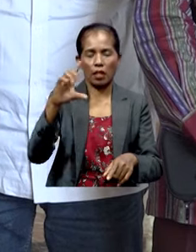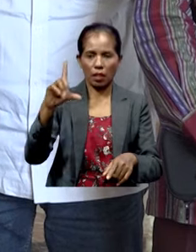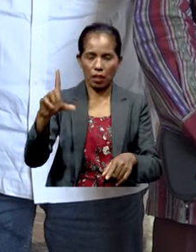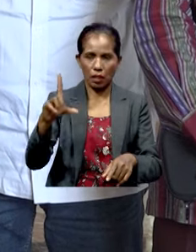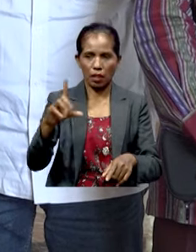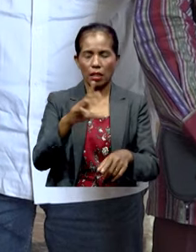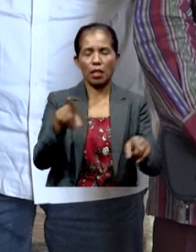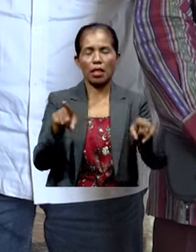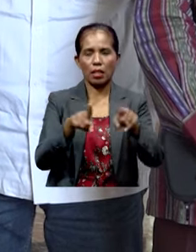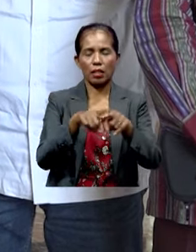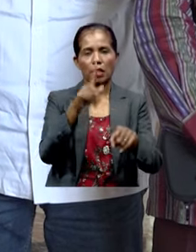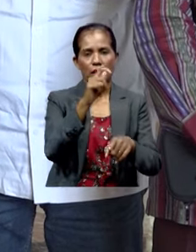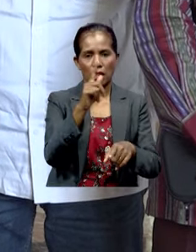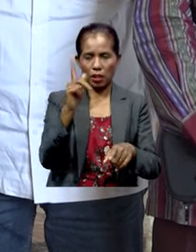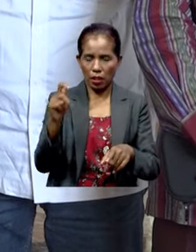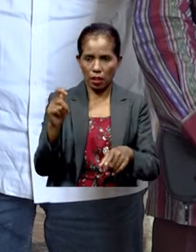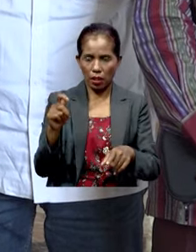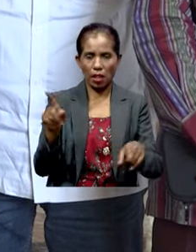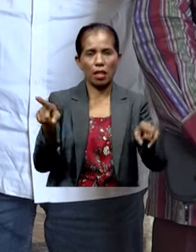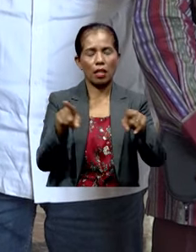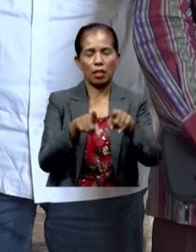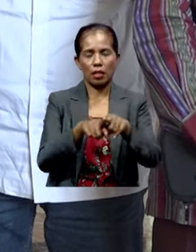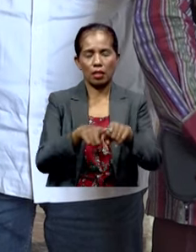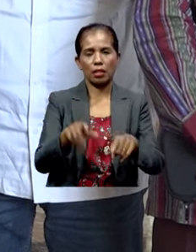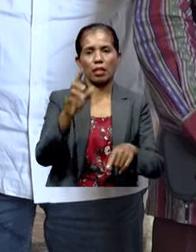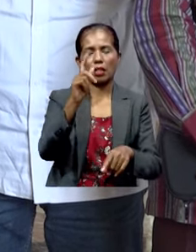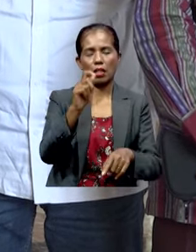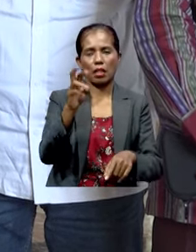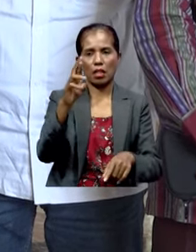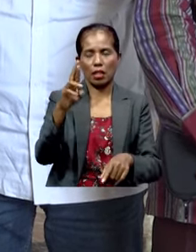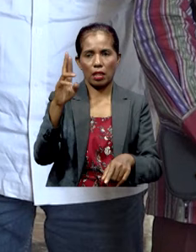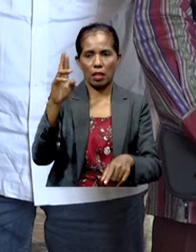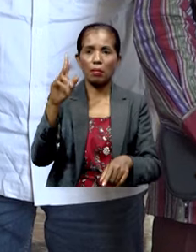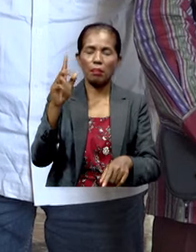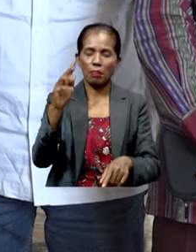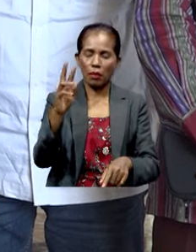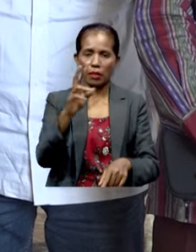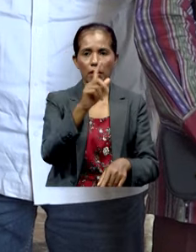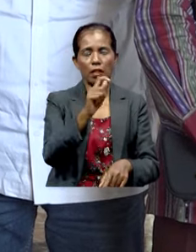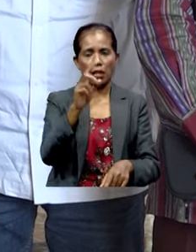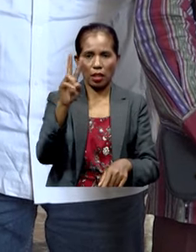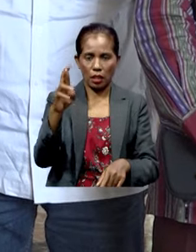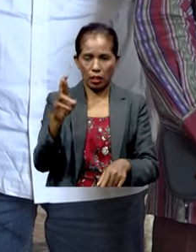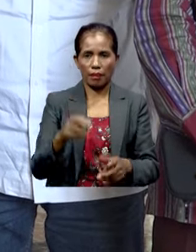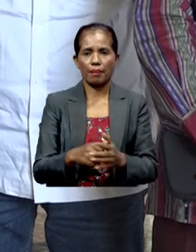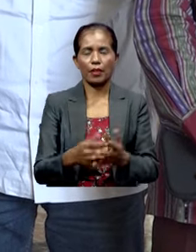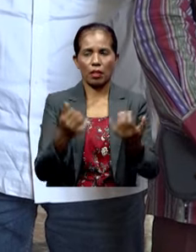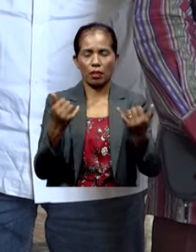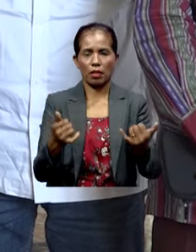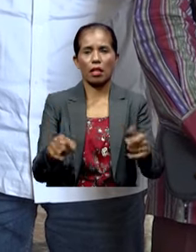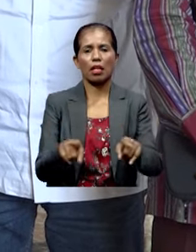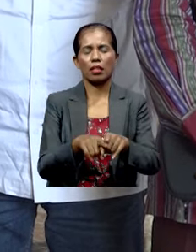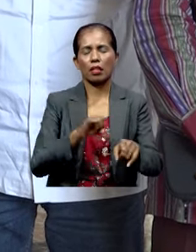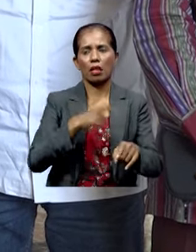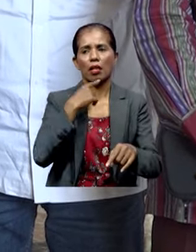Telecomcel, Hanessa CCL, ISP, CCL, Macacara. Nem vai, em Haudia,